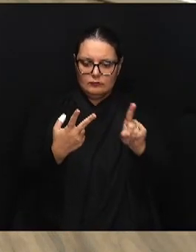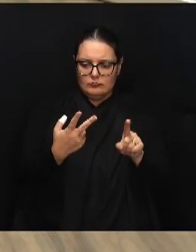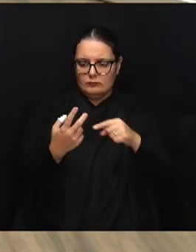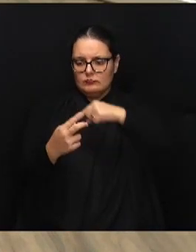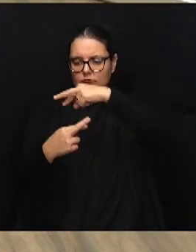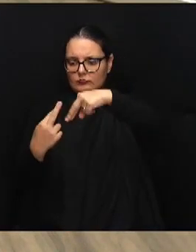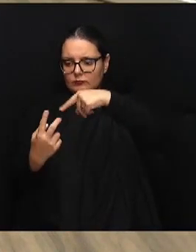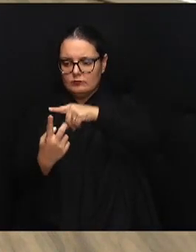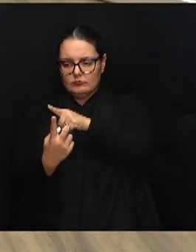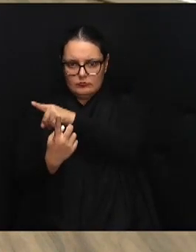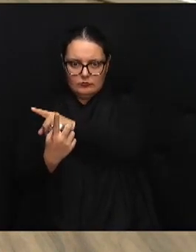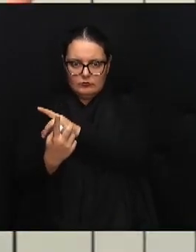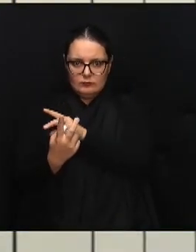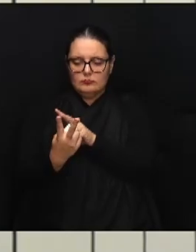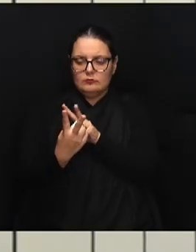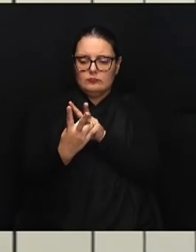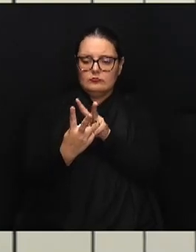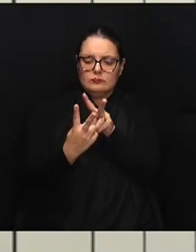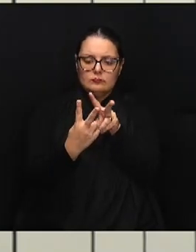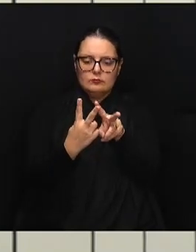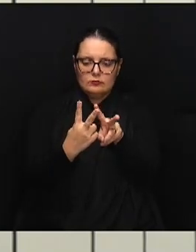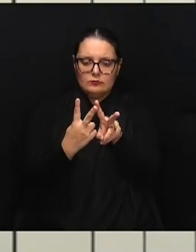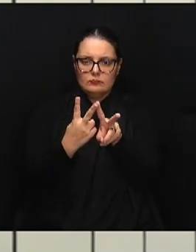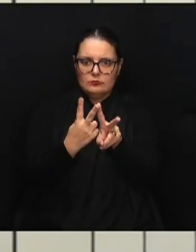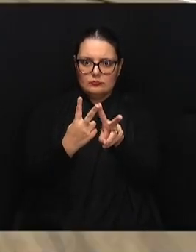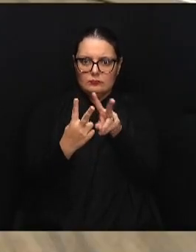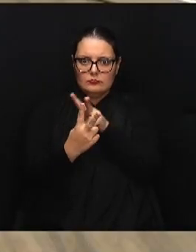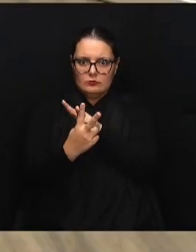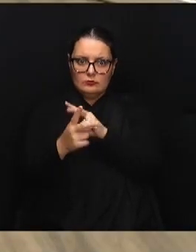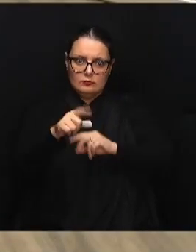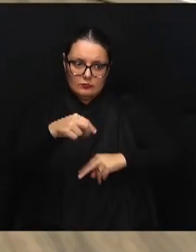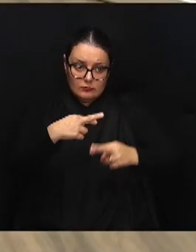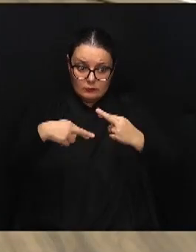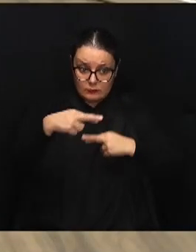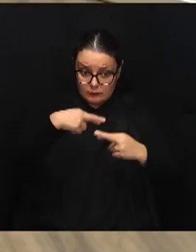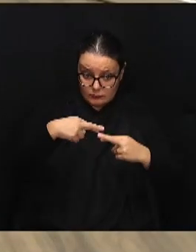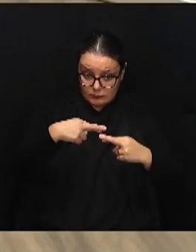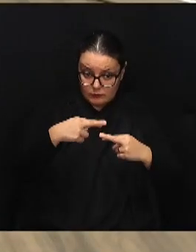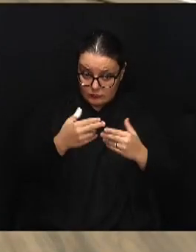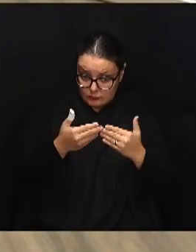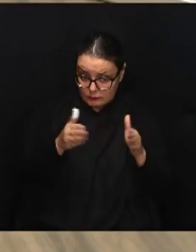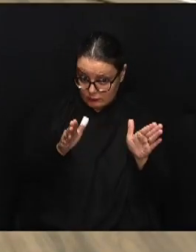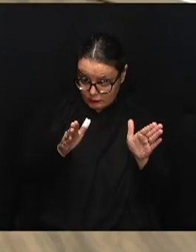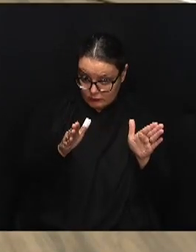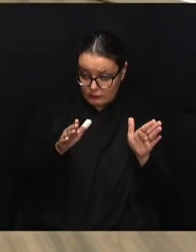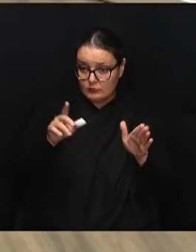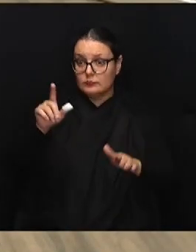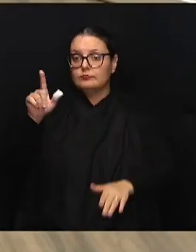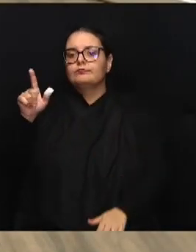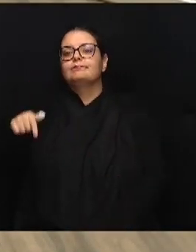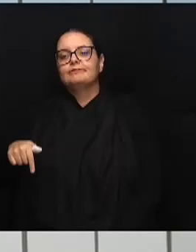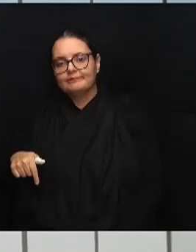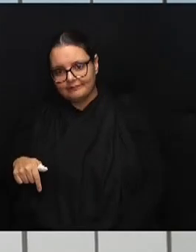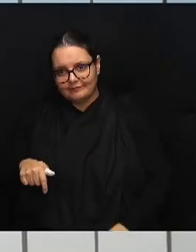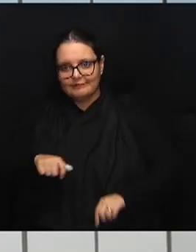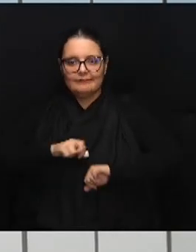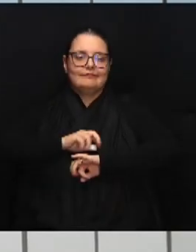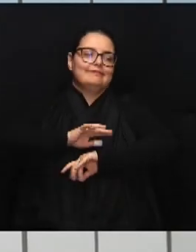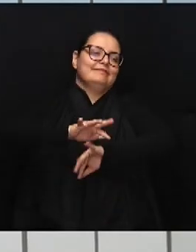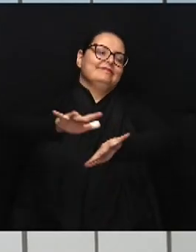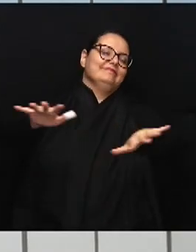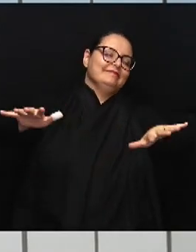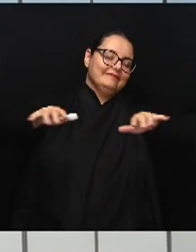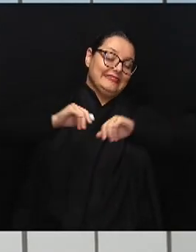outra pergunta, né? Seria um relacionamento aberto? Essa é uma questão que sai em farpas para todos os lados,